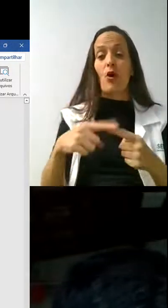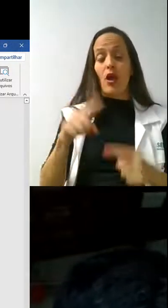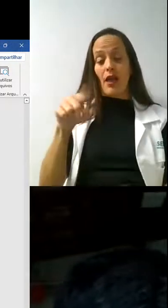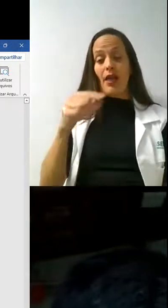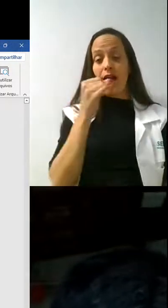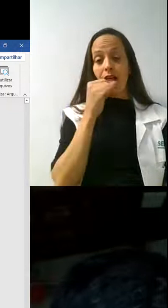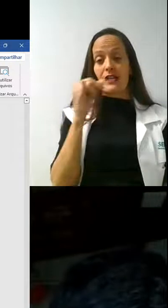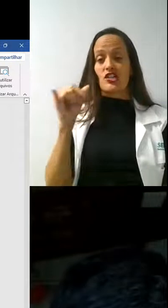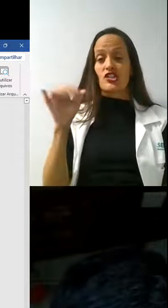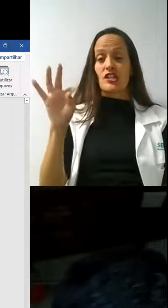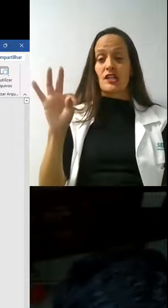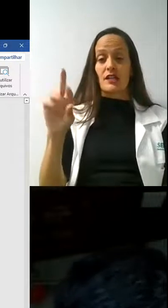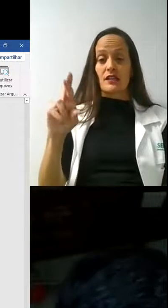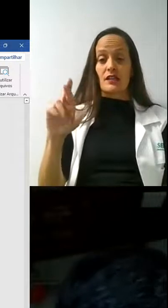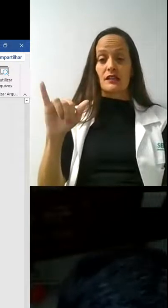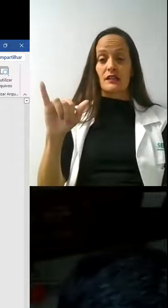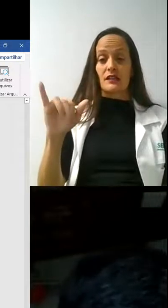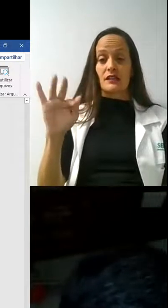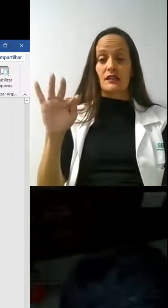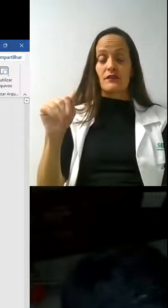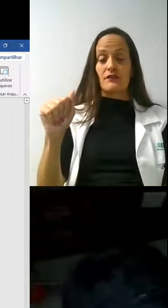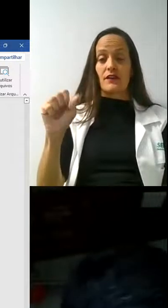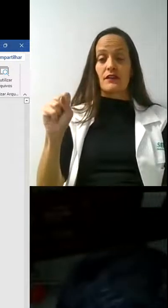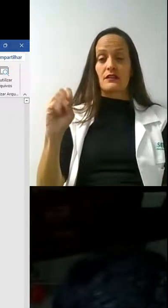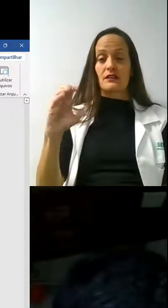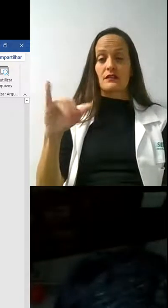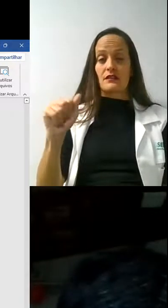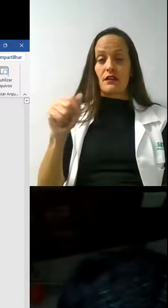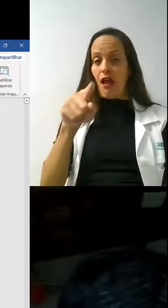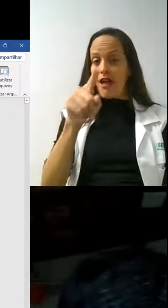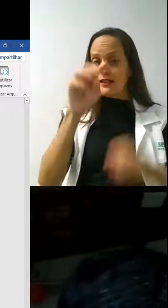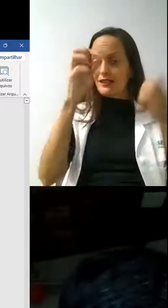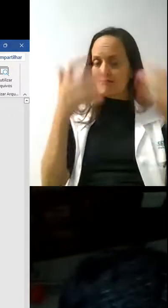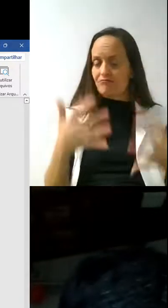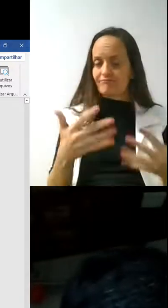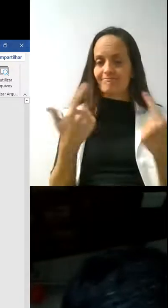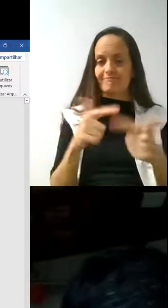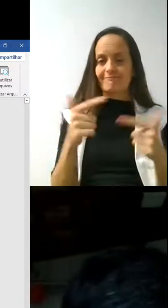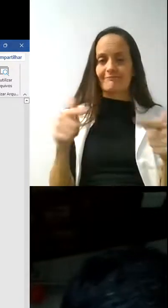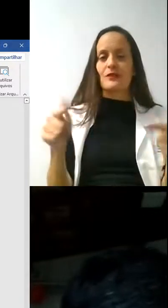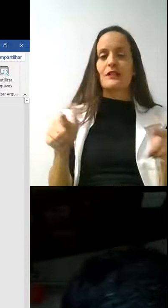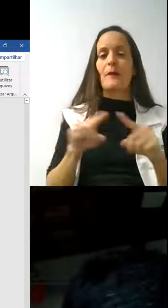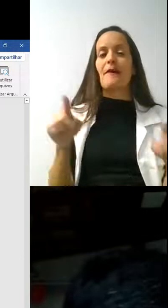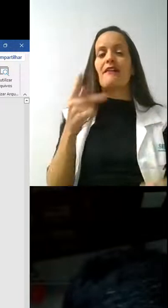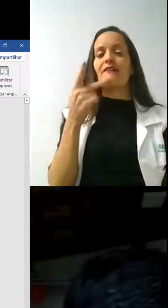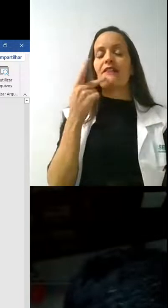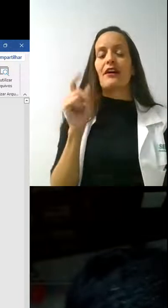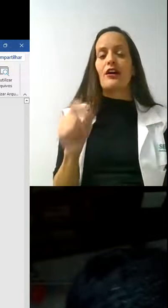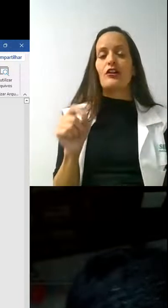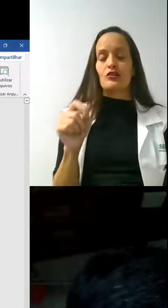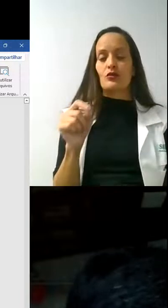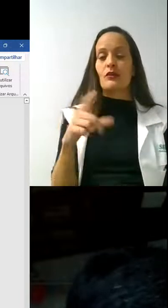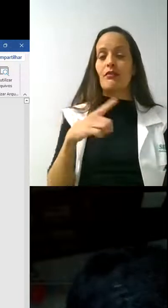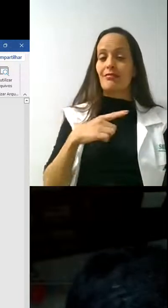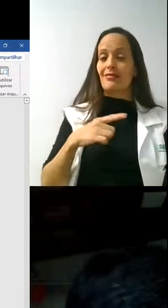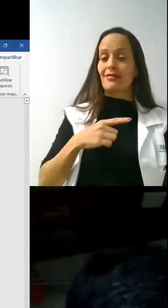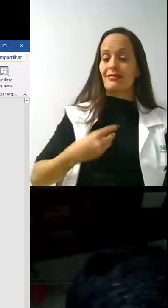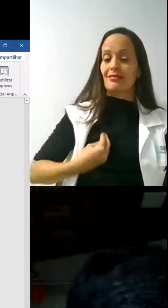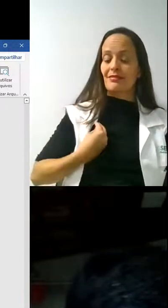esse 3 aqui. Né? Aqui não falou, né, se era trifásica, se era monofásica. Só fala aqui que, por exemplo, ó, existe uma